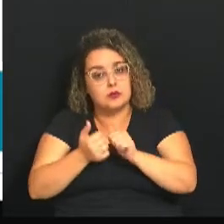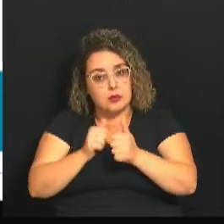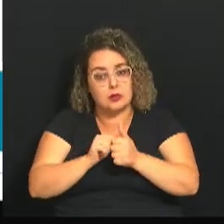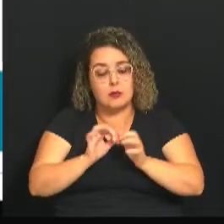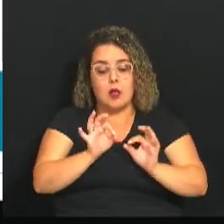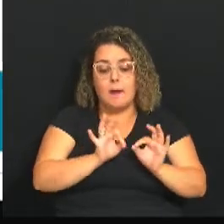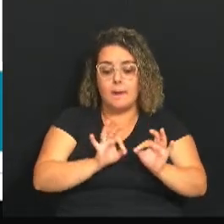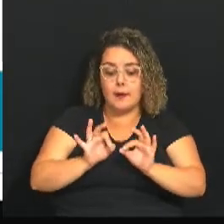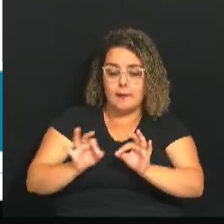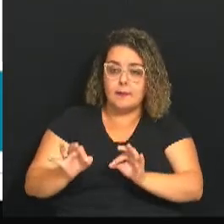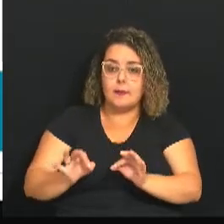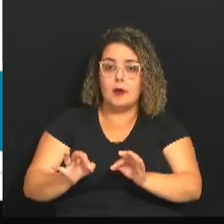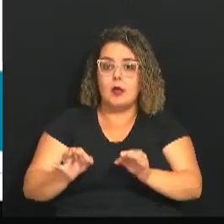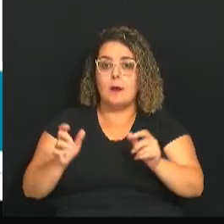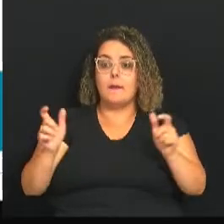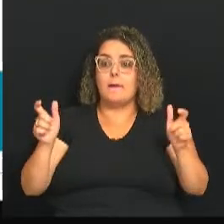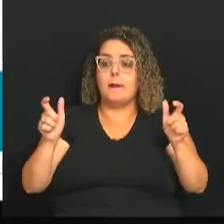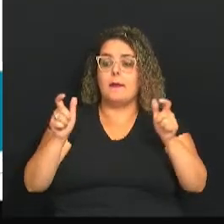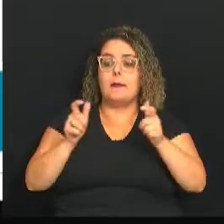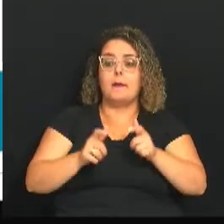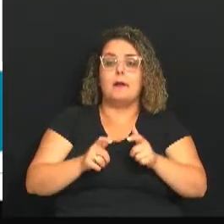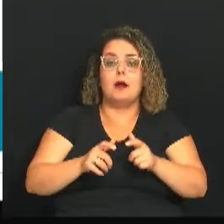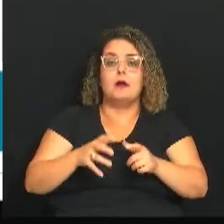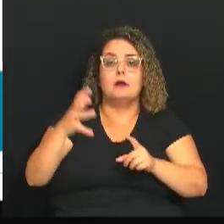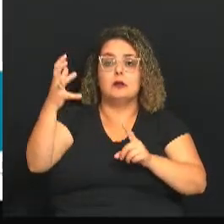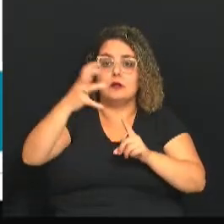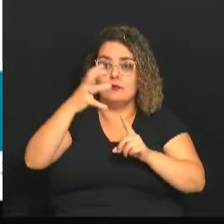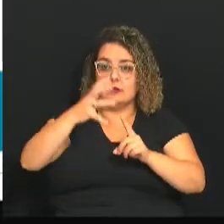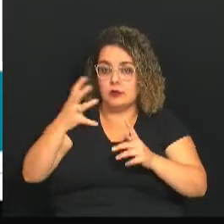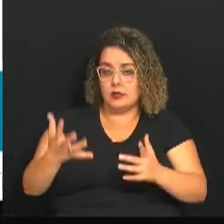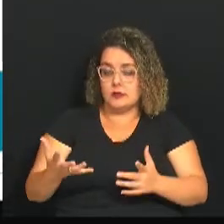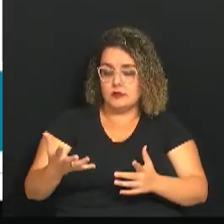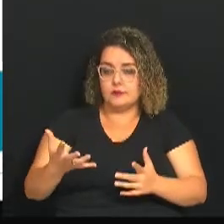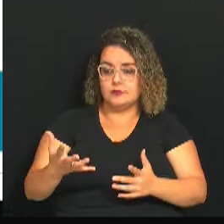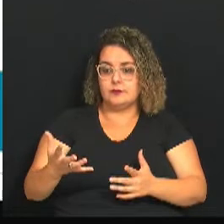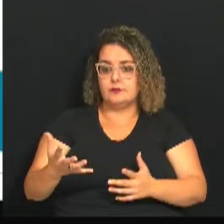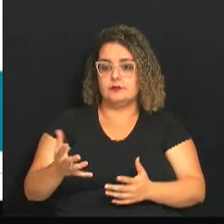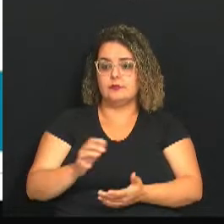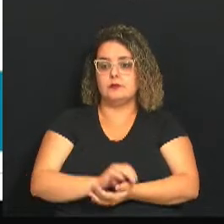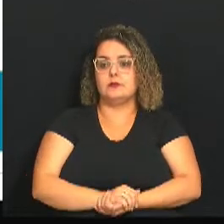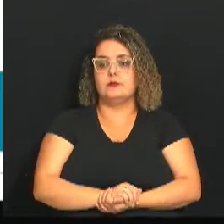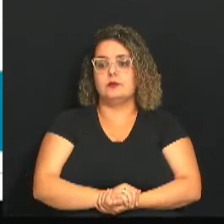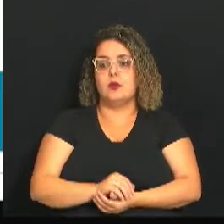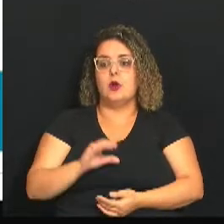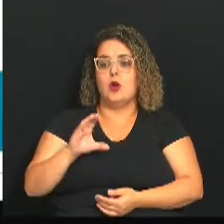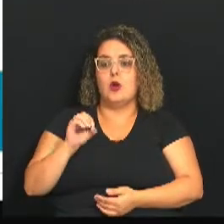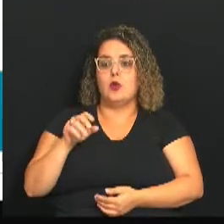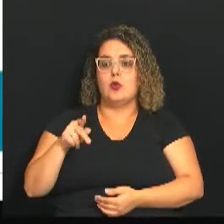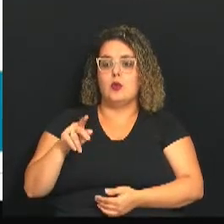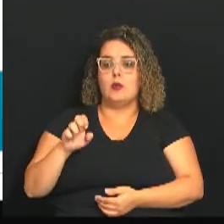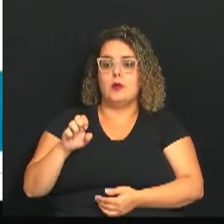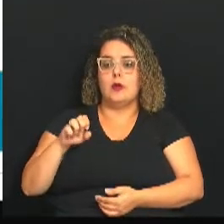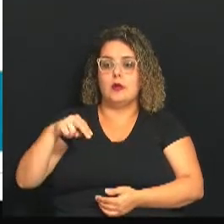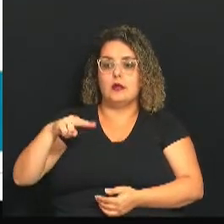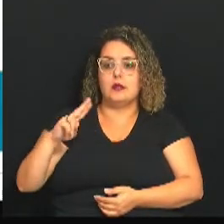para minimizar os impactos, né? E aqui eu cito o exemplo de Copenhague, que foi uma cidade onde eu tive o privilégio de